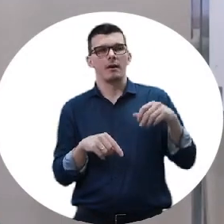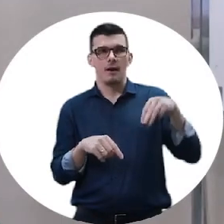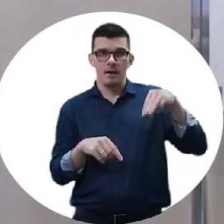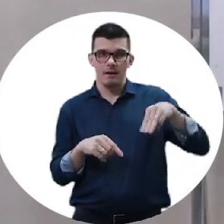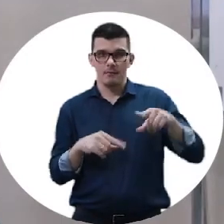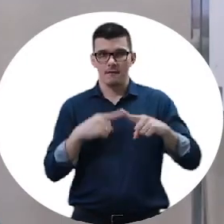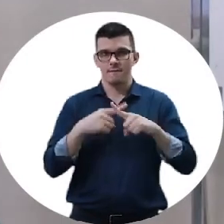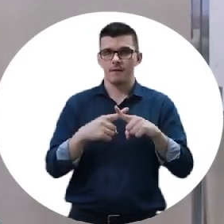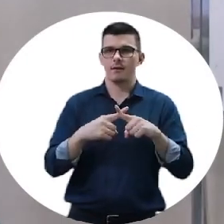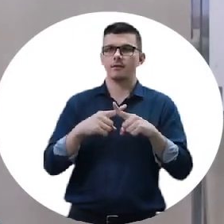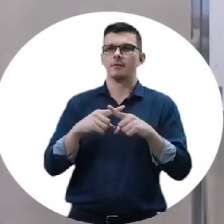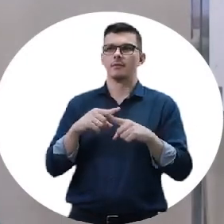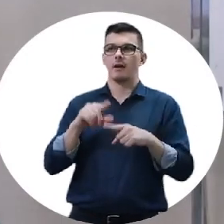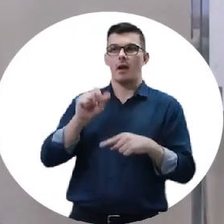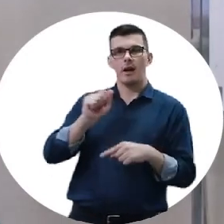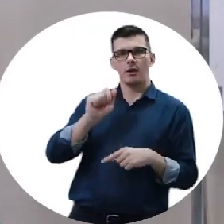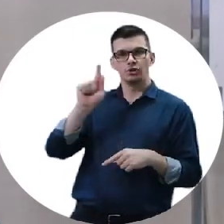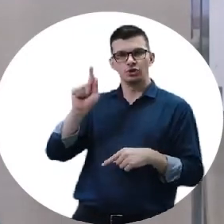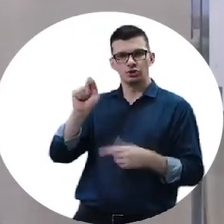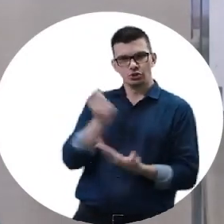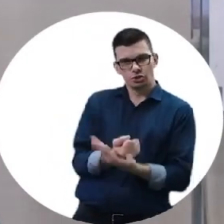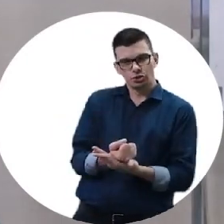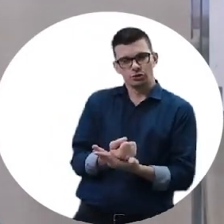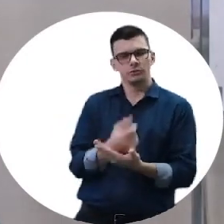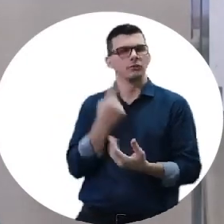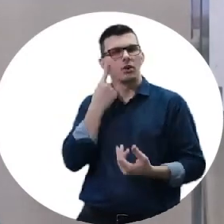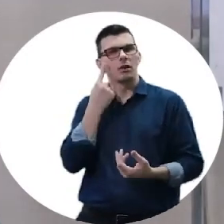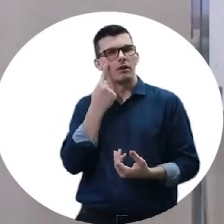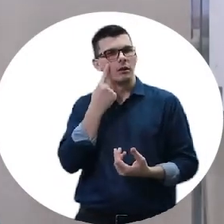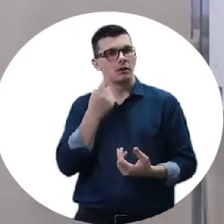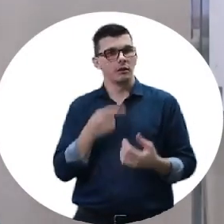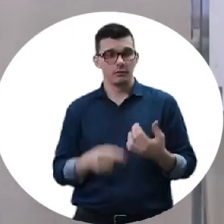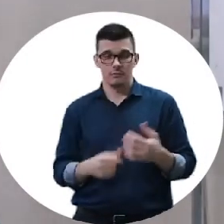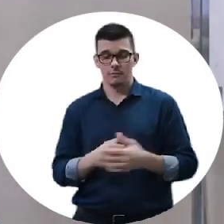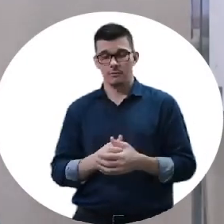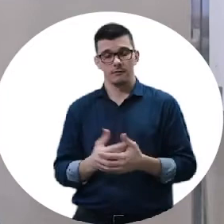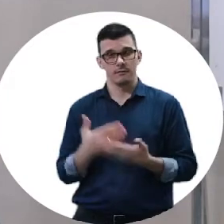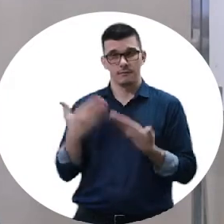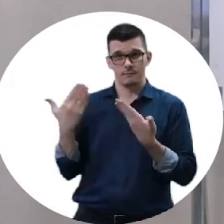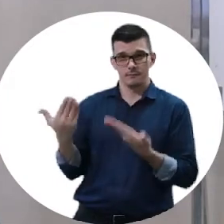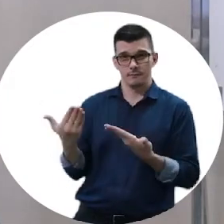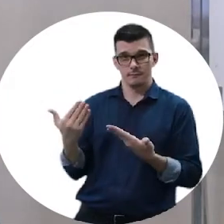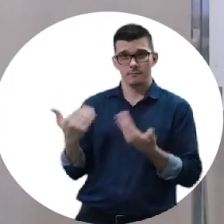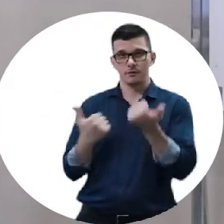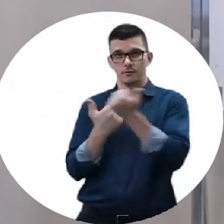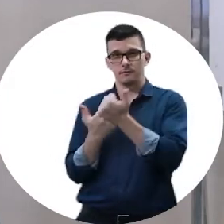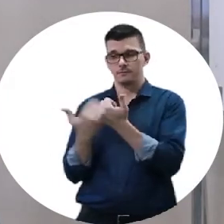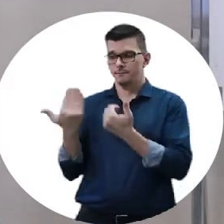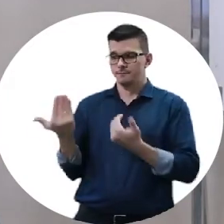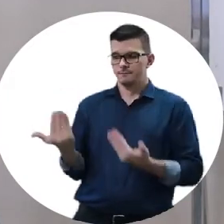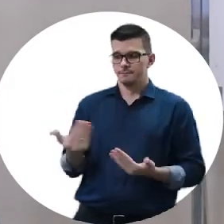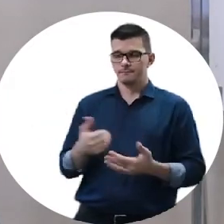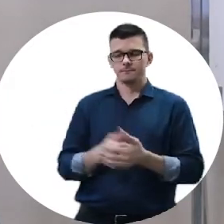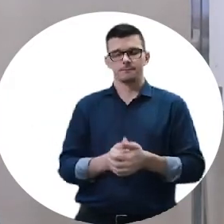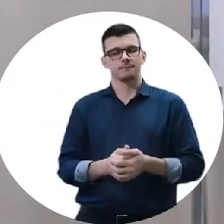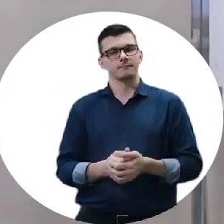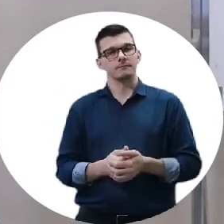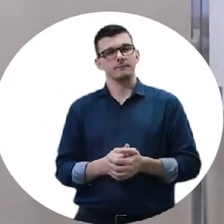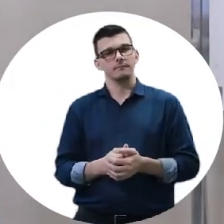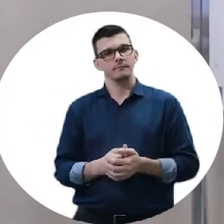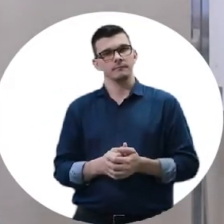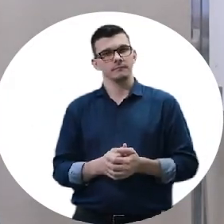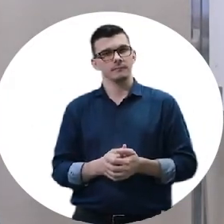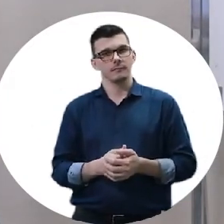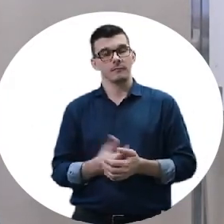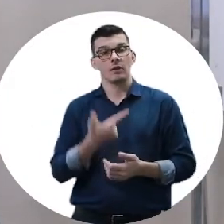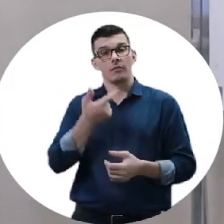Quanto que vale a massa? 2. Quanto que vale a aceleração da gravidade? 10. Então o peso